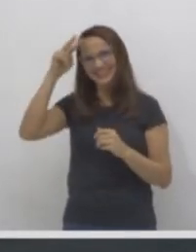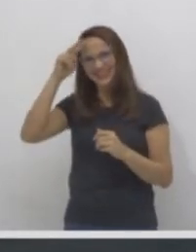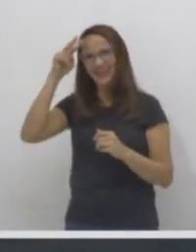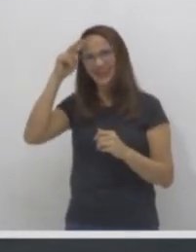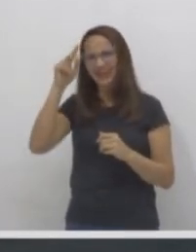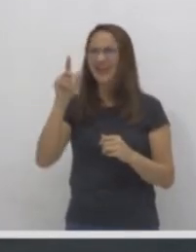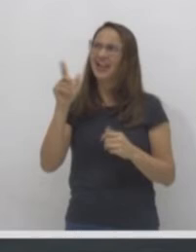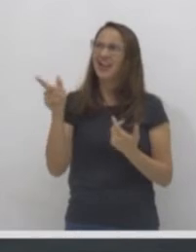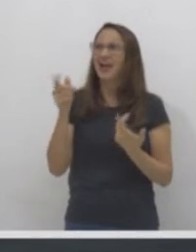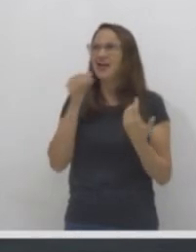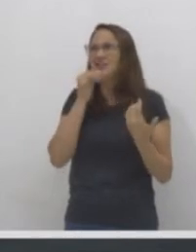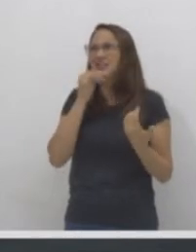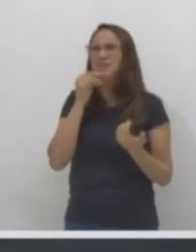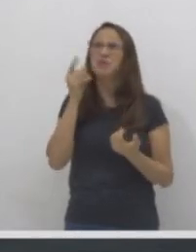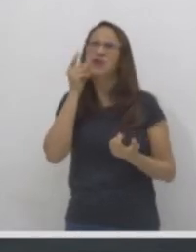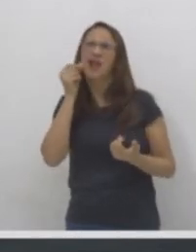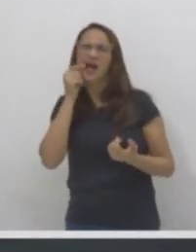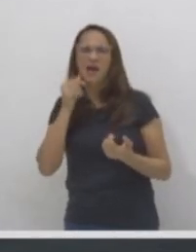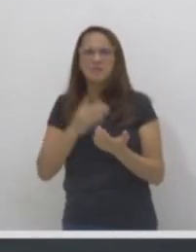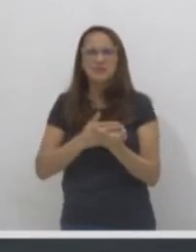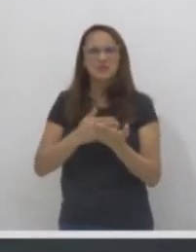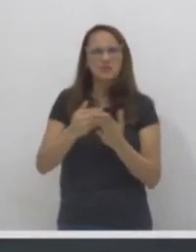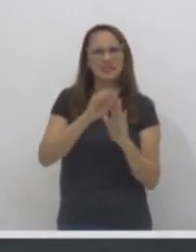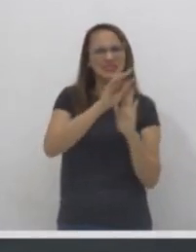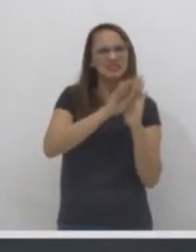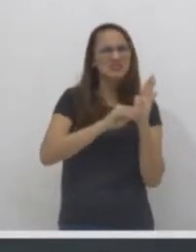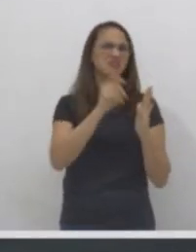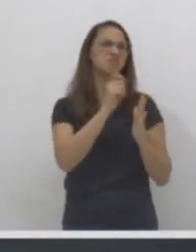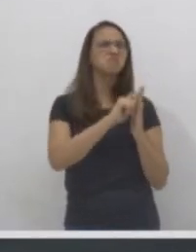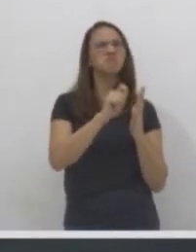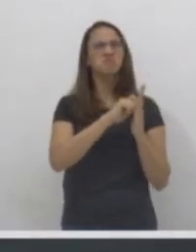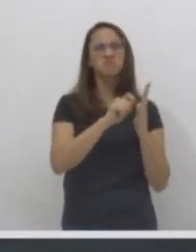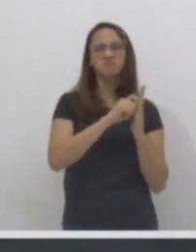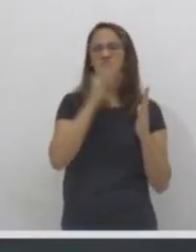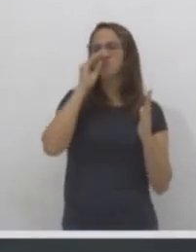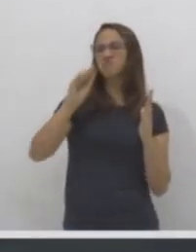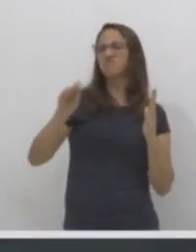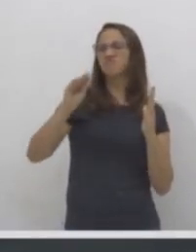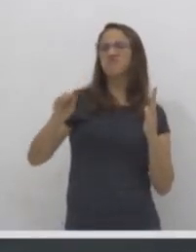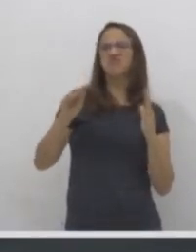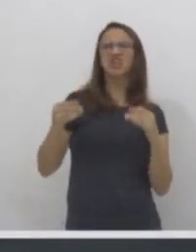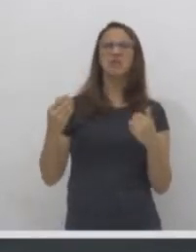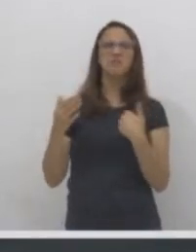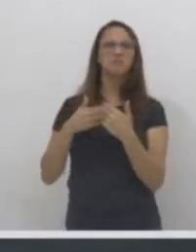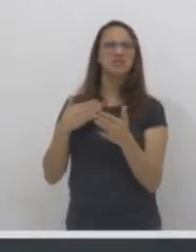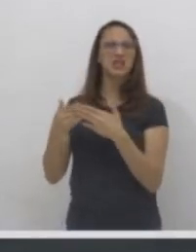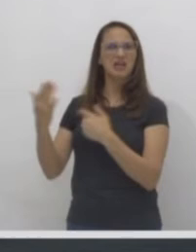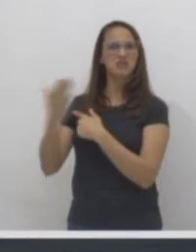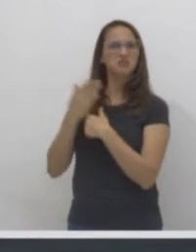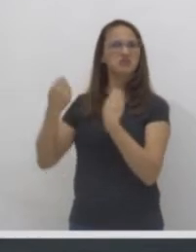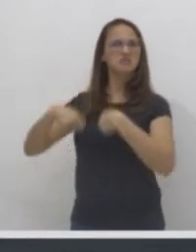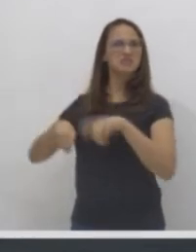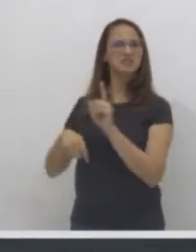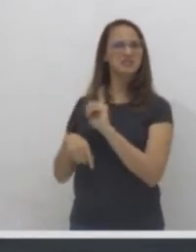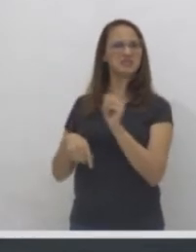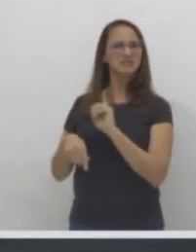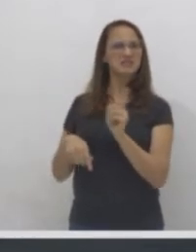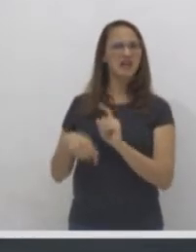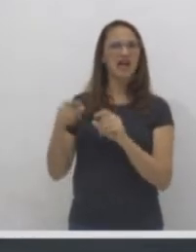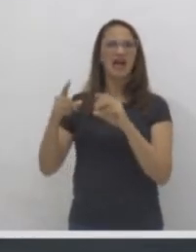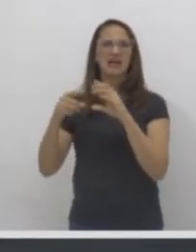um texto e ele achava que ele não precisava de ninguém, ele não precisava da caneta, ele não precisava da borracha. Ele era